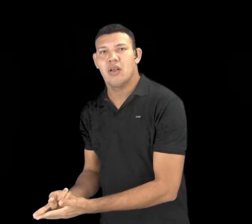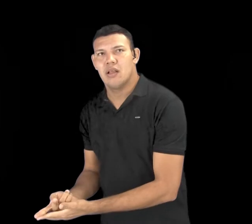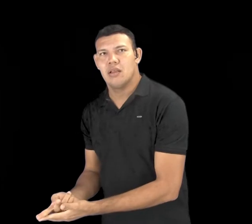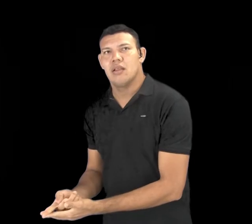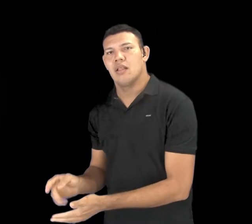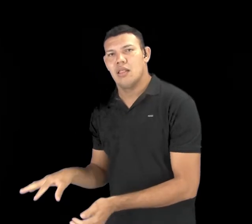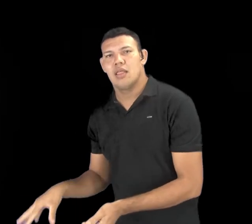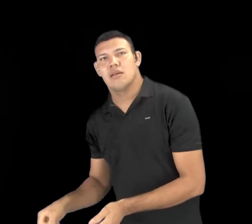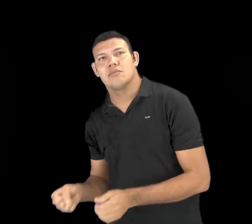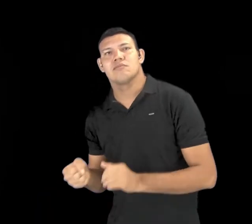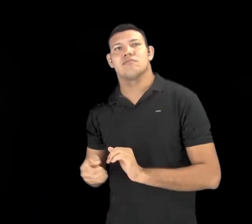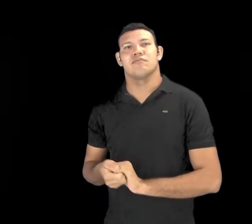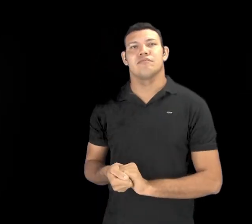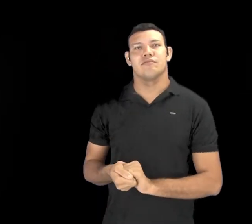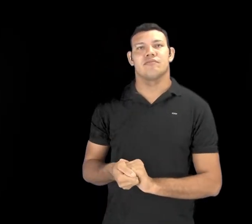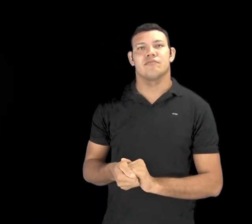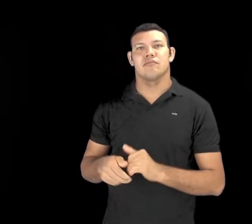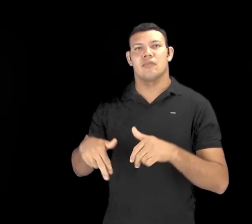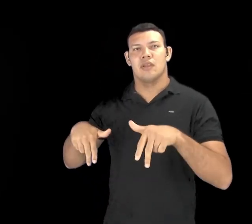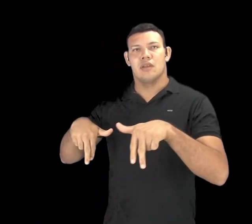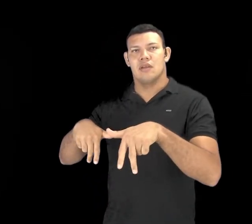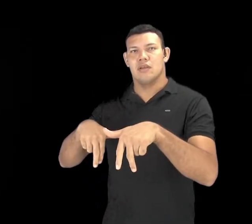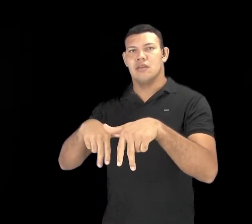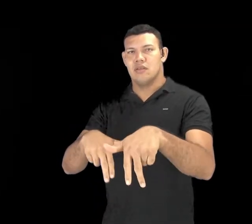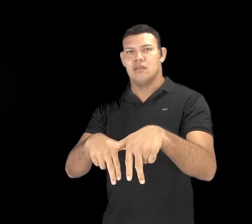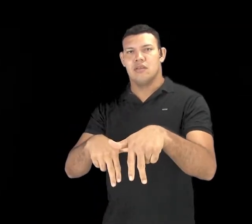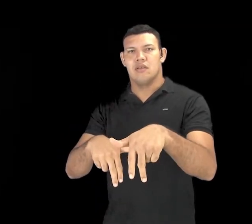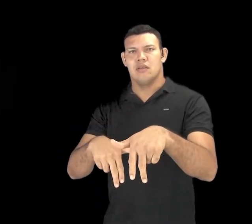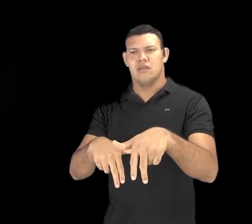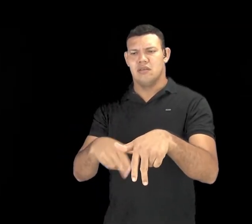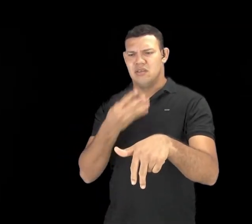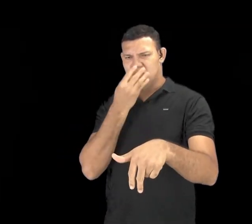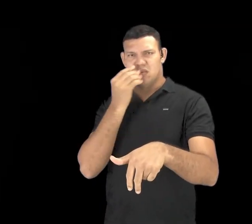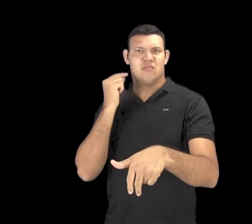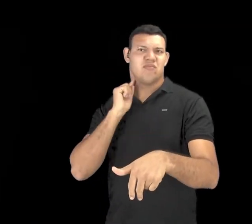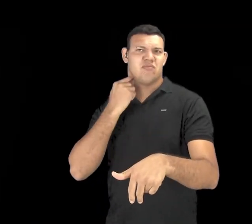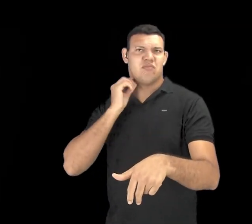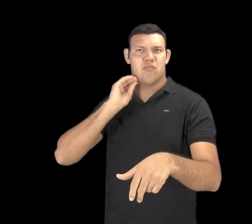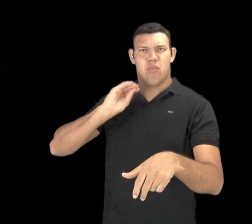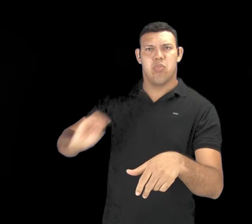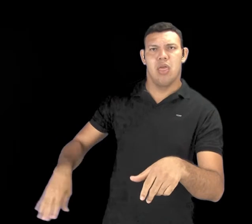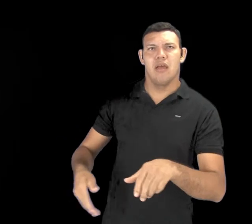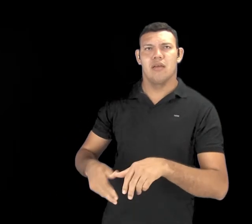you, just know how to say goodbye.